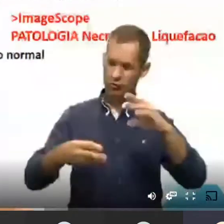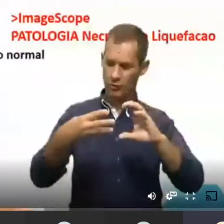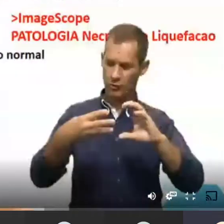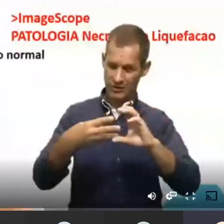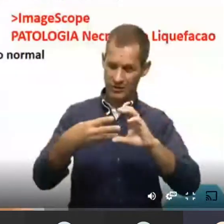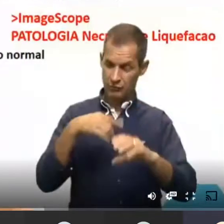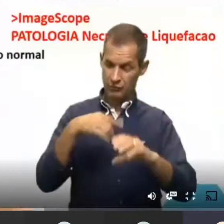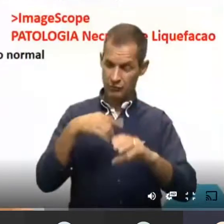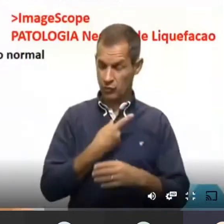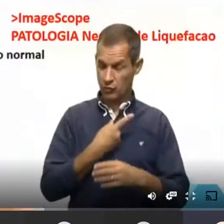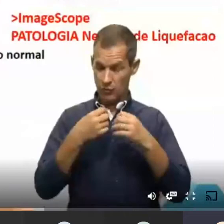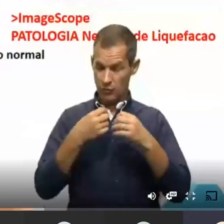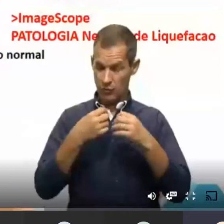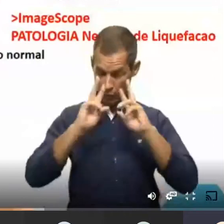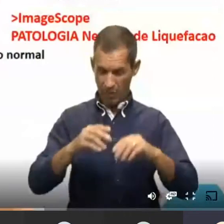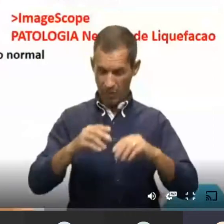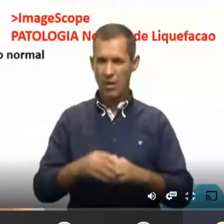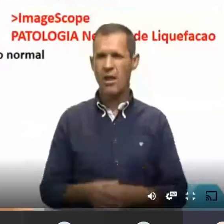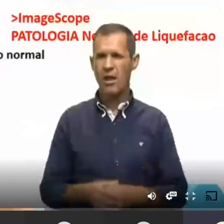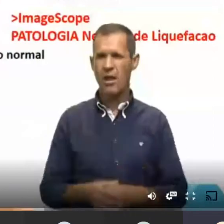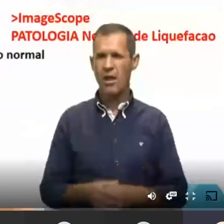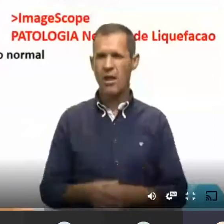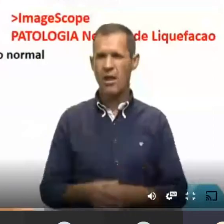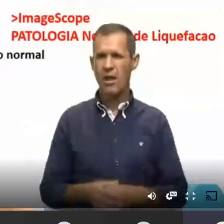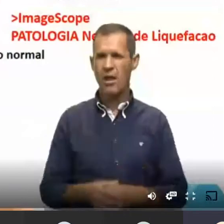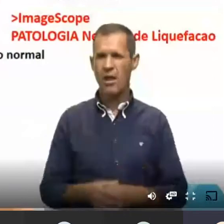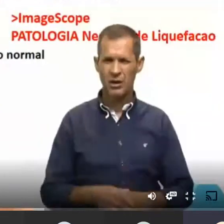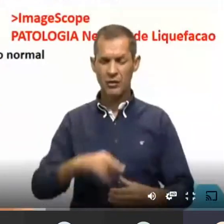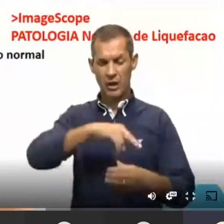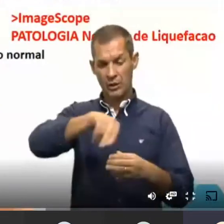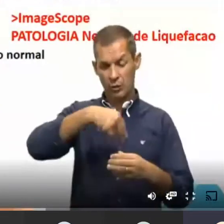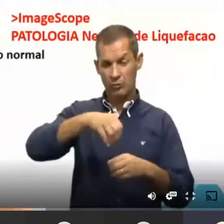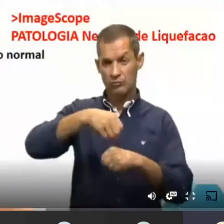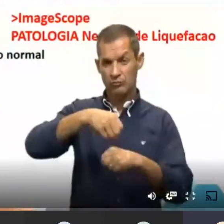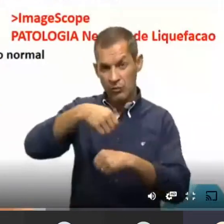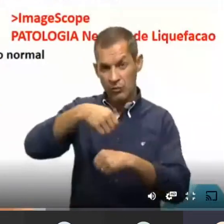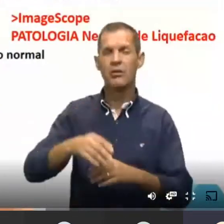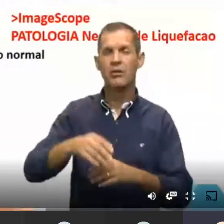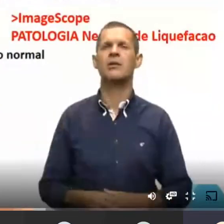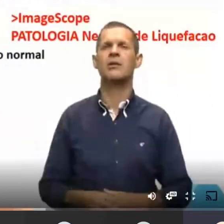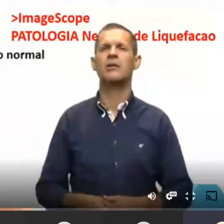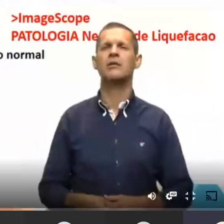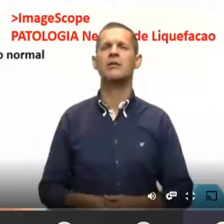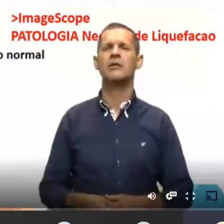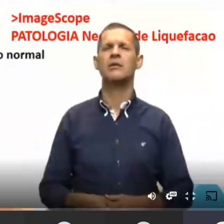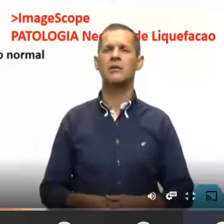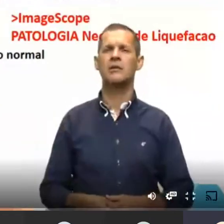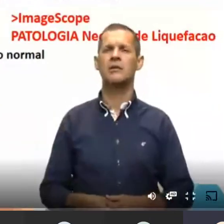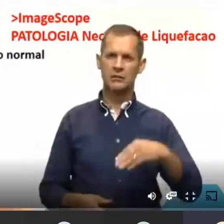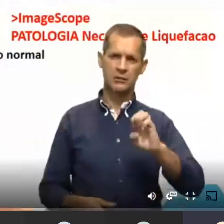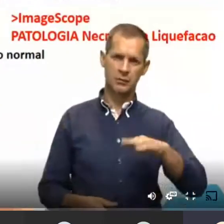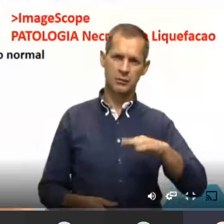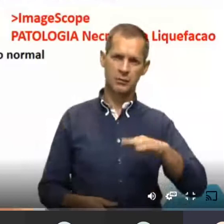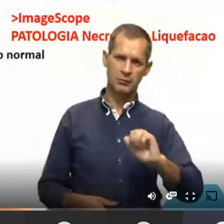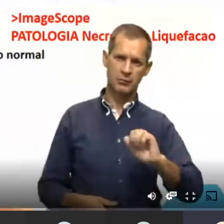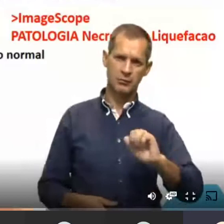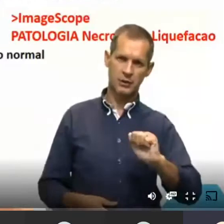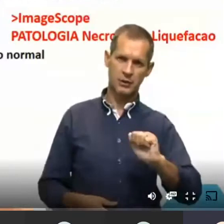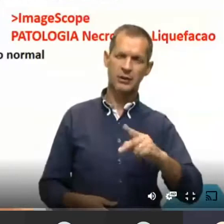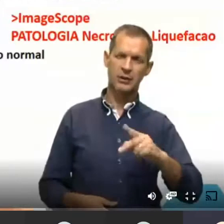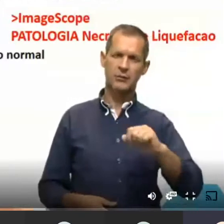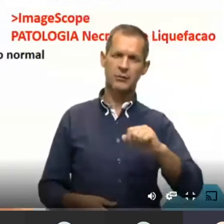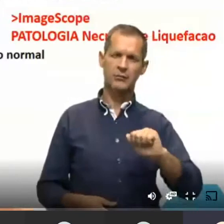das células. A gente pode observar alguns pontos que parecem ser núcleos fora da membrana plasmática, fora